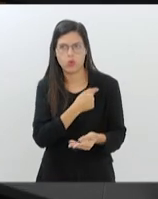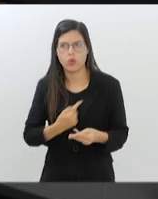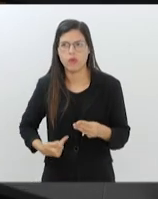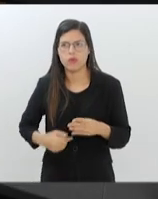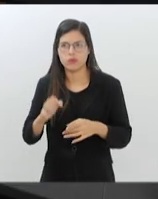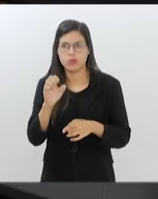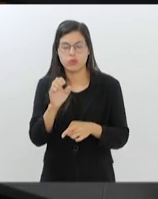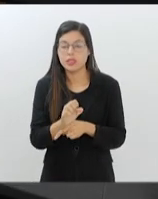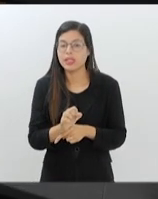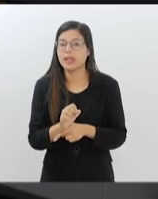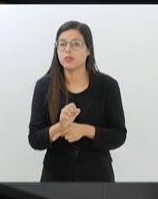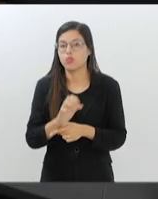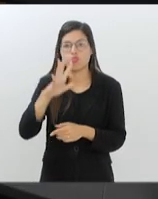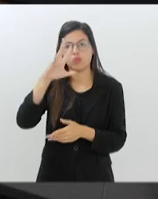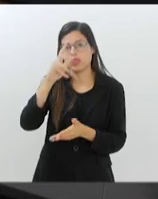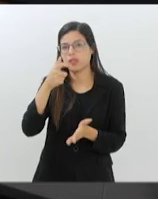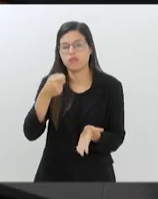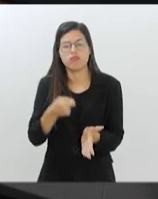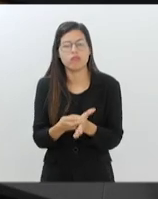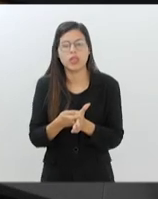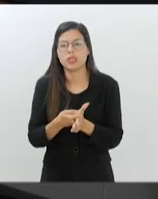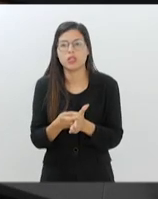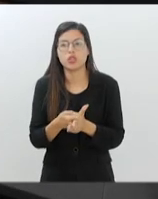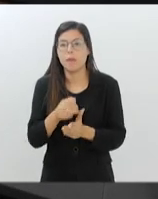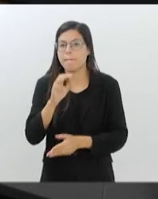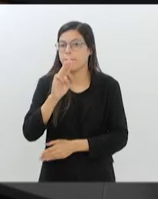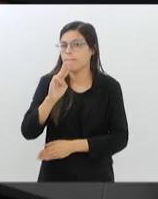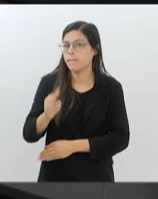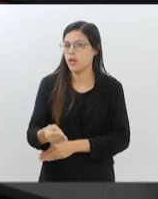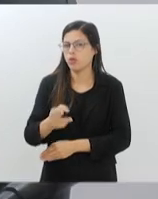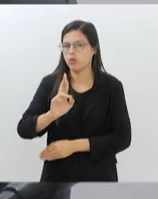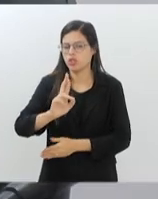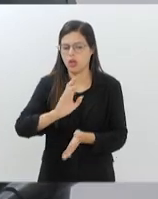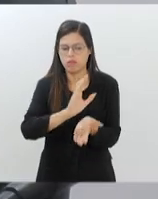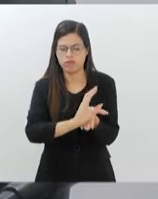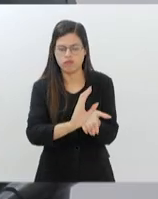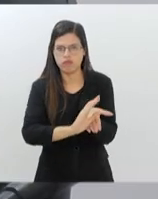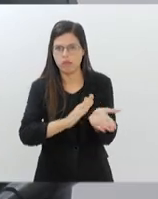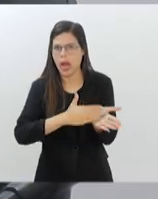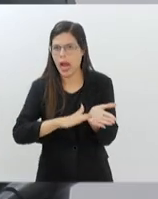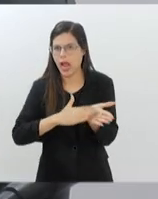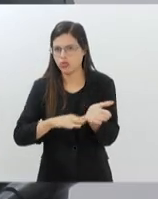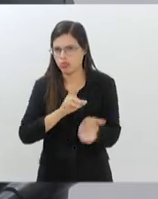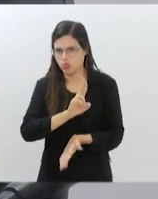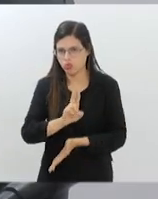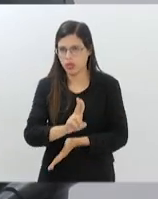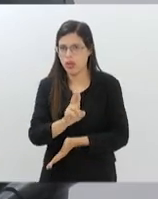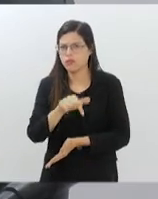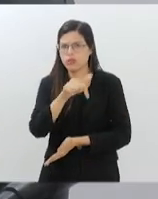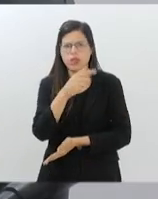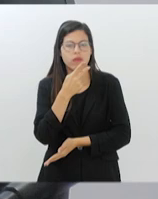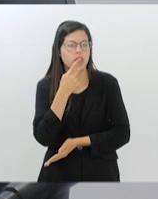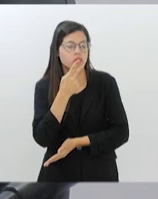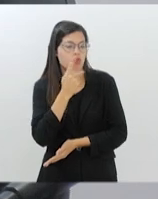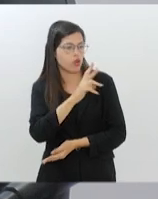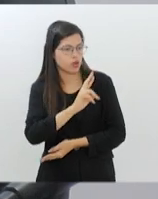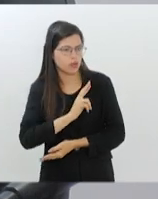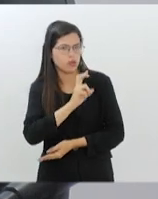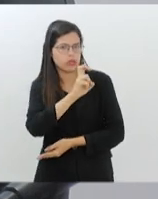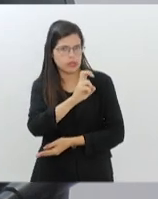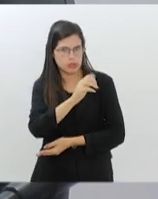aplicados bilhões de reais que o senhor disse que é composto por C ou 10 pessoas